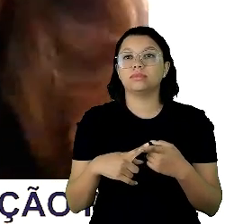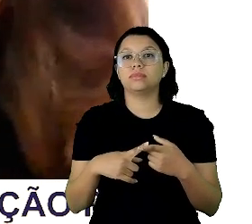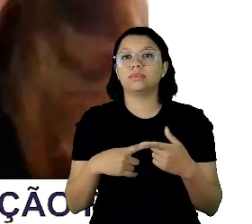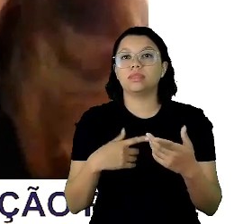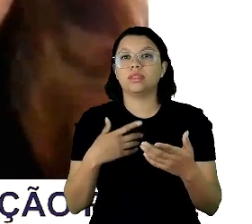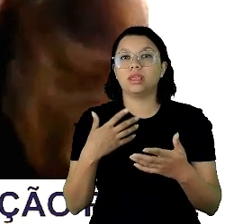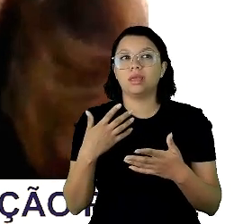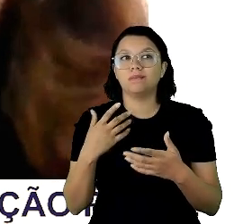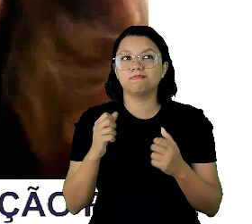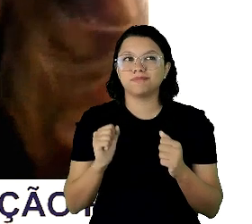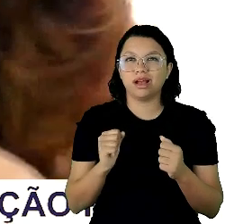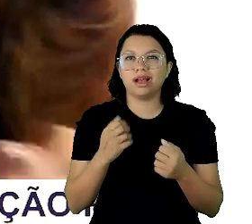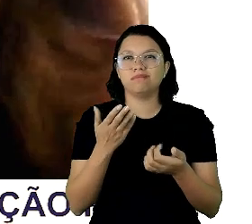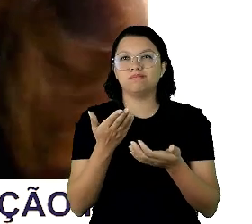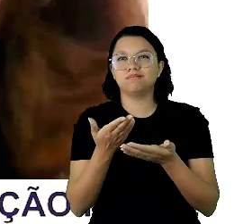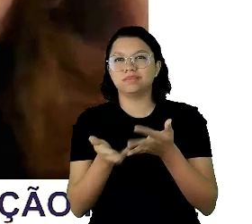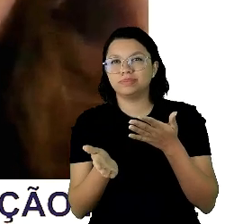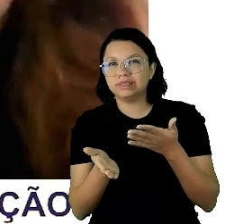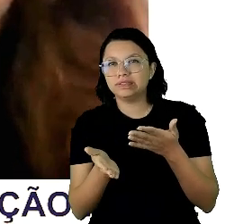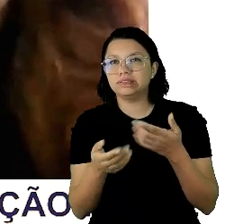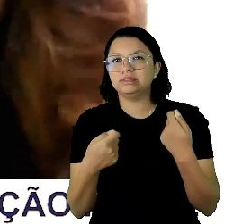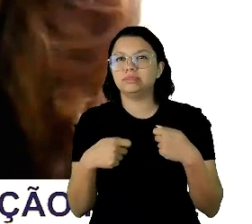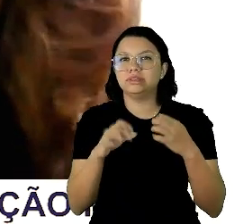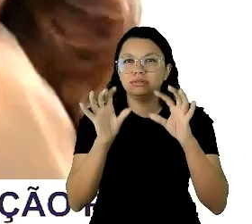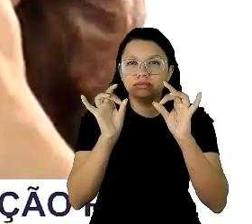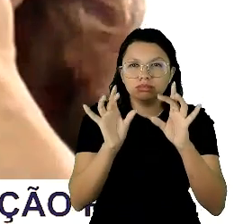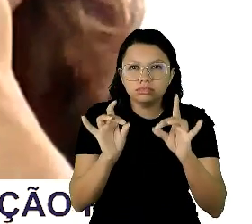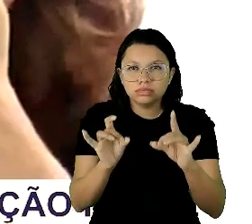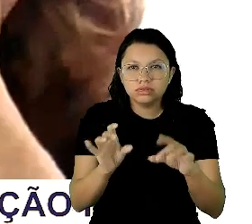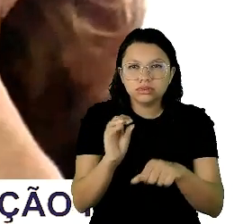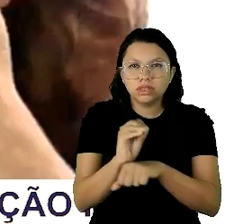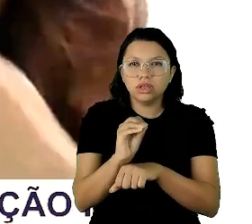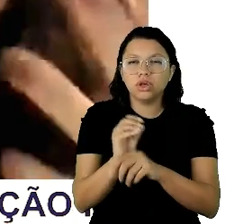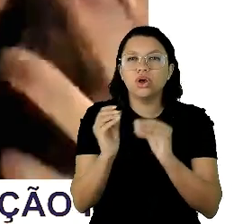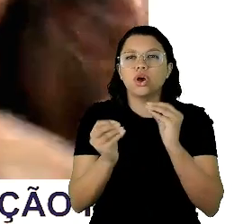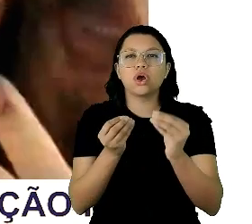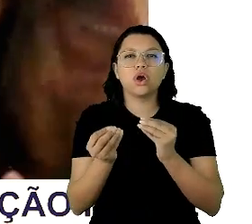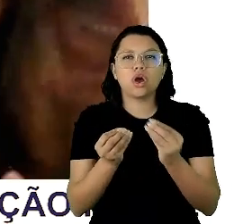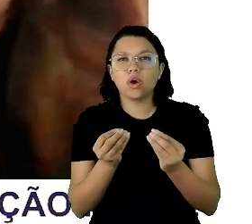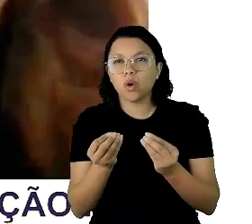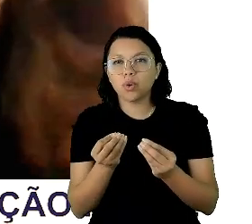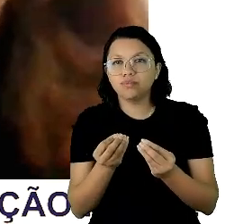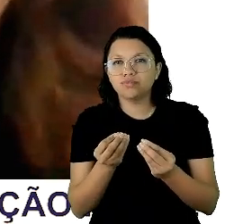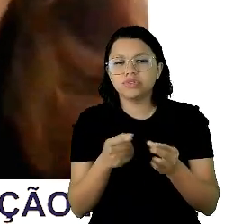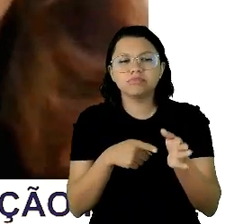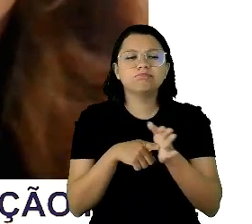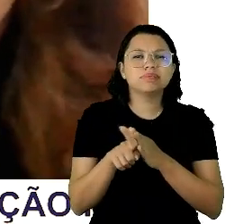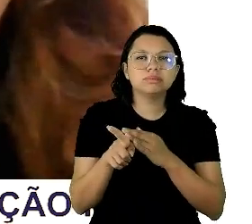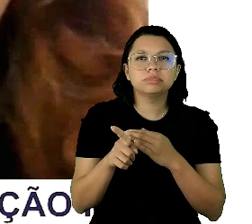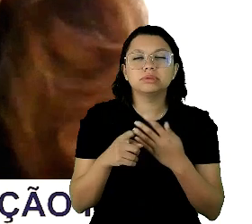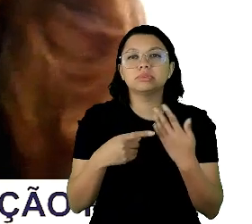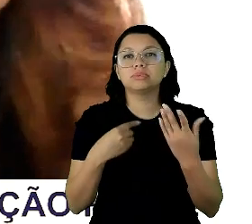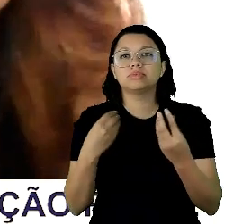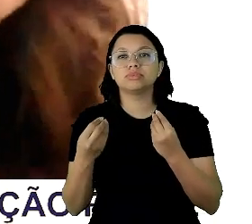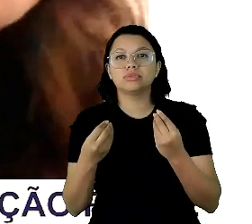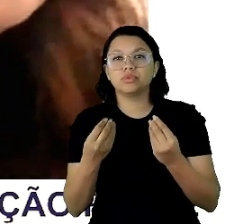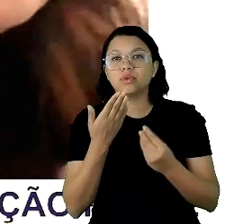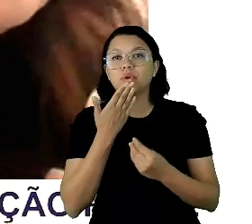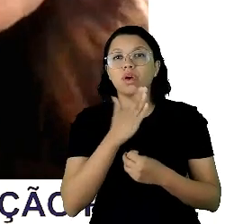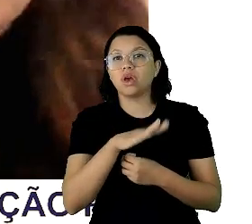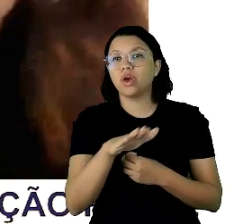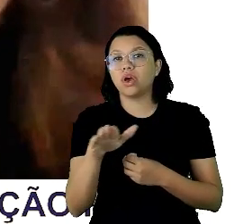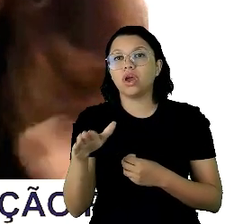cuidado especial, como você vai inquirir um menor, crianças, principalmente crianças pequenas, elas